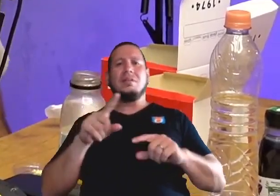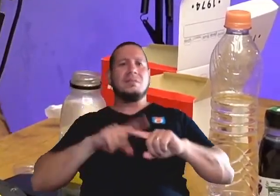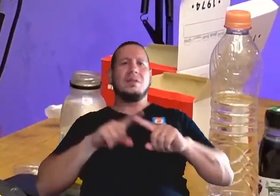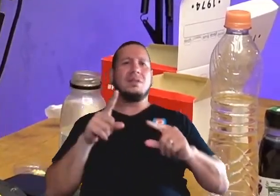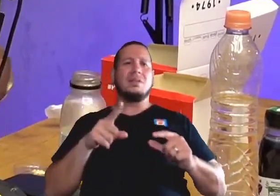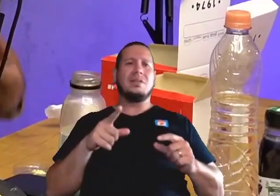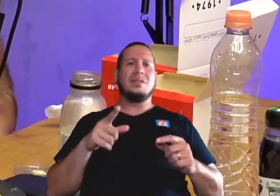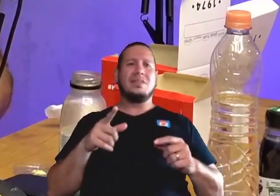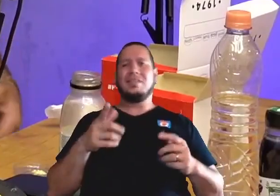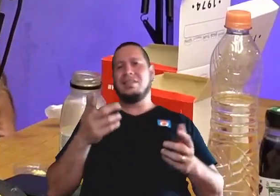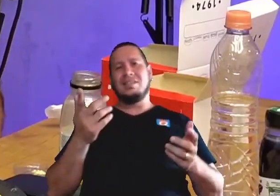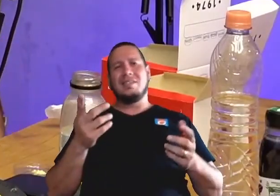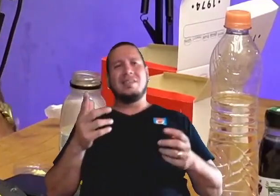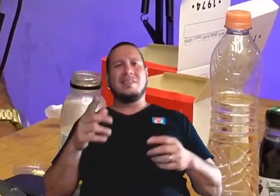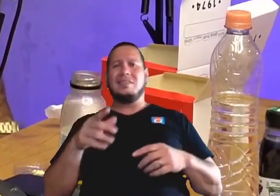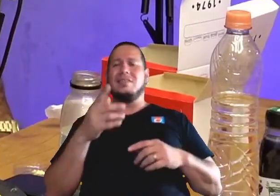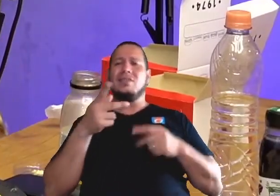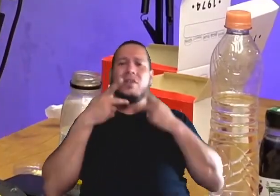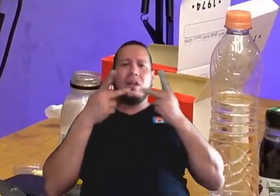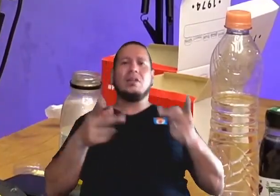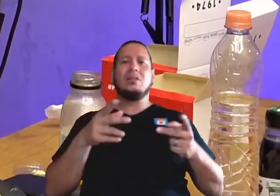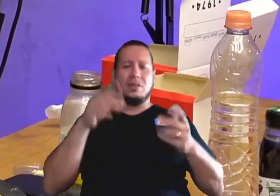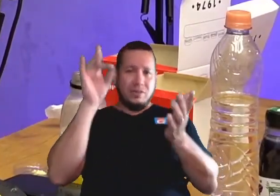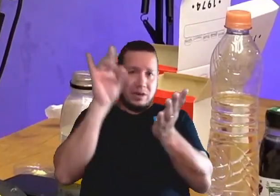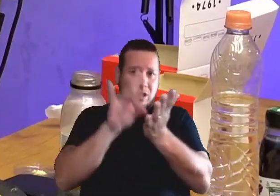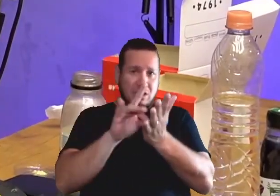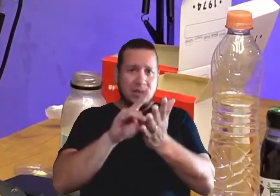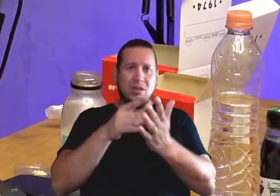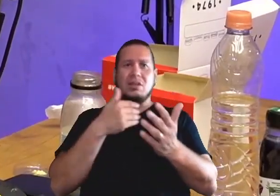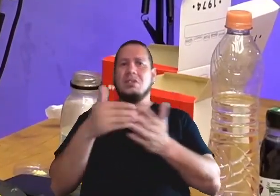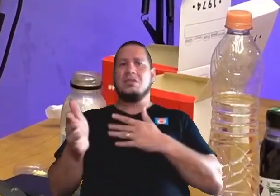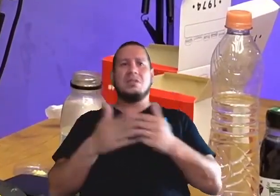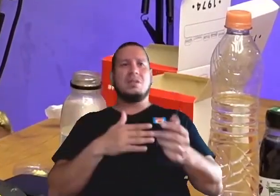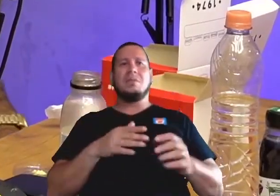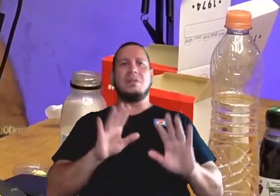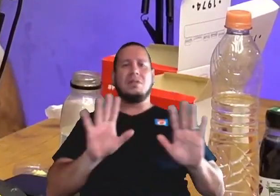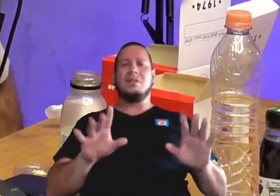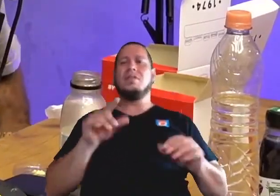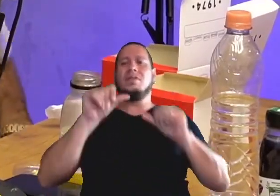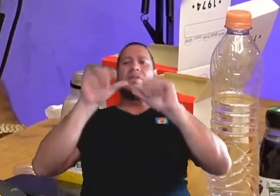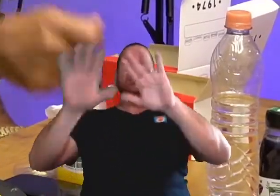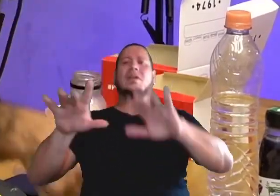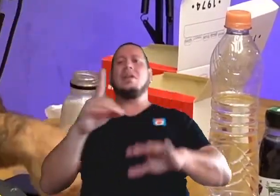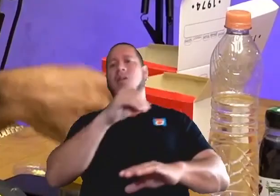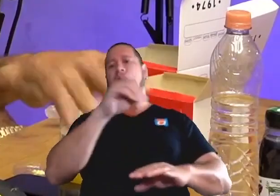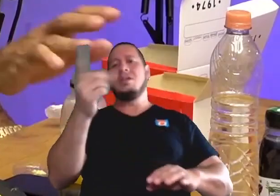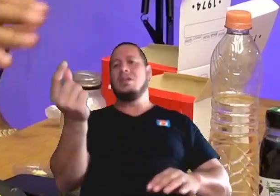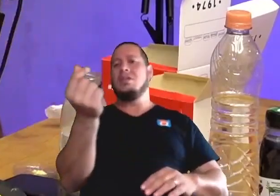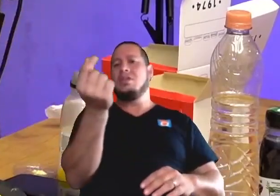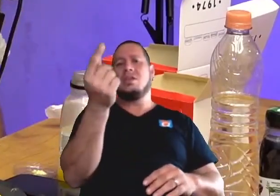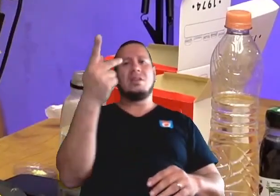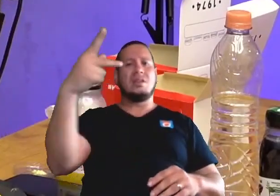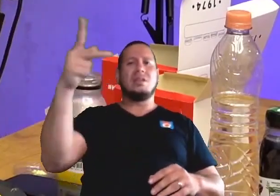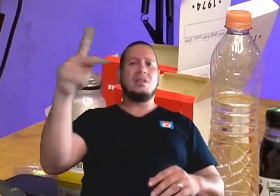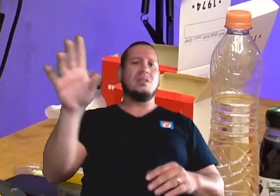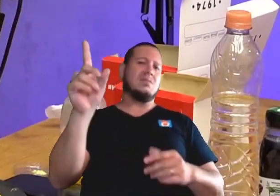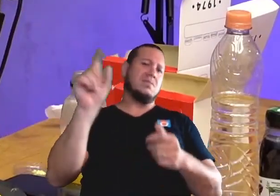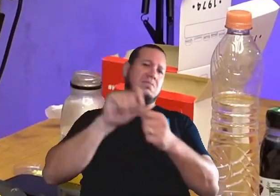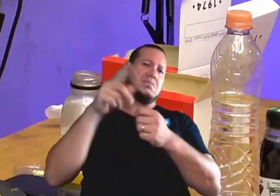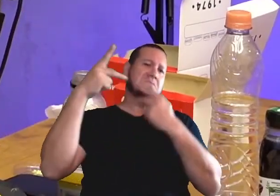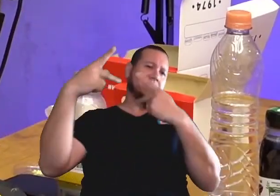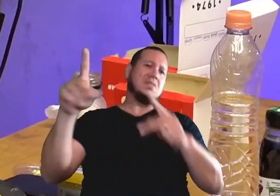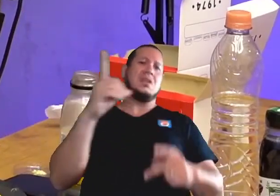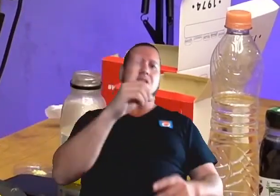mas você não sabe se é dizer tarifa mano na moral independente mano fica aí só já é seu você faz o que quiser com ele